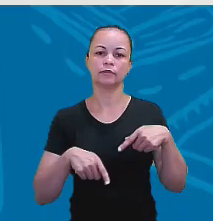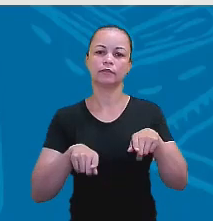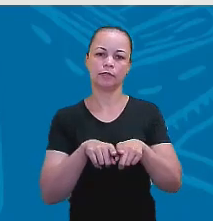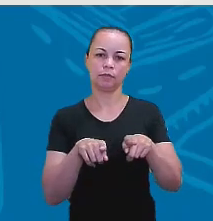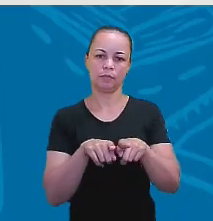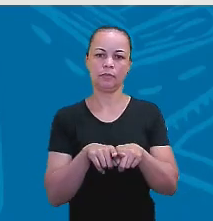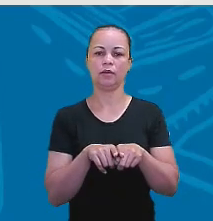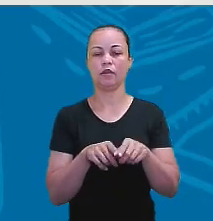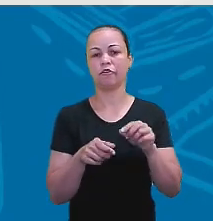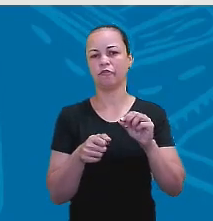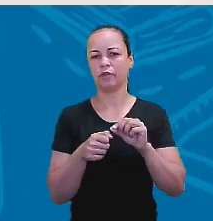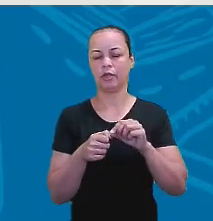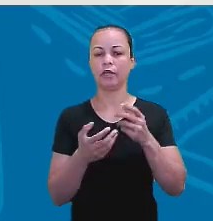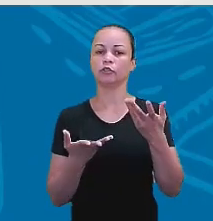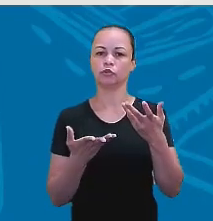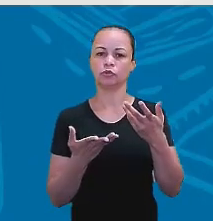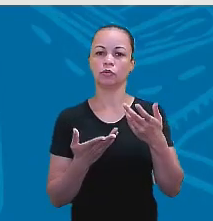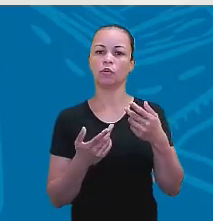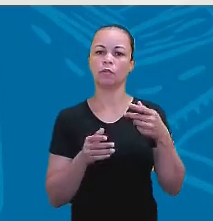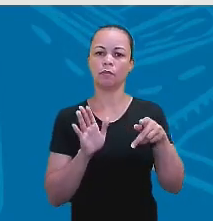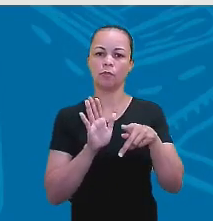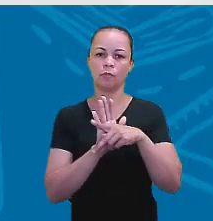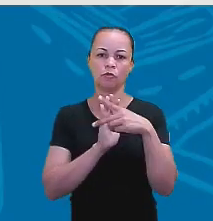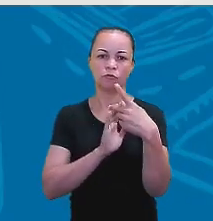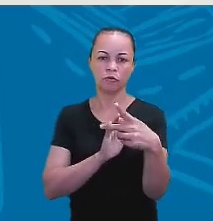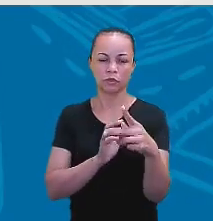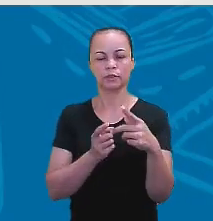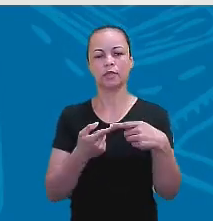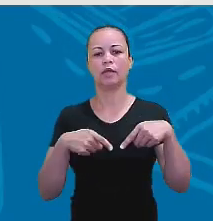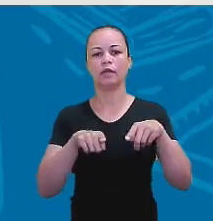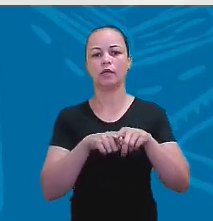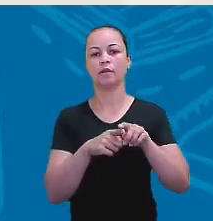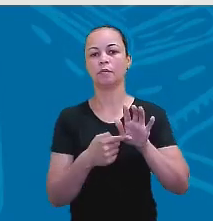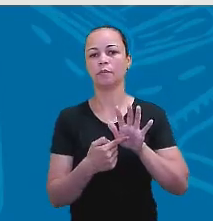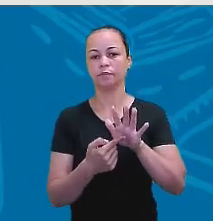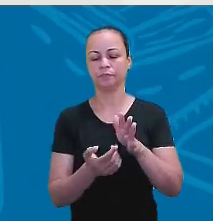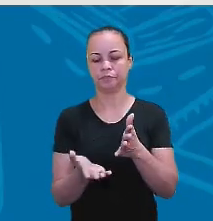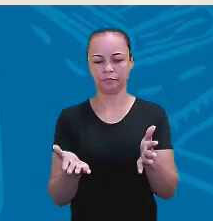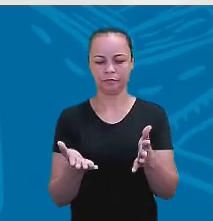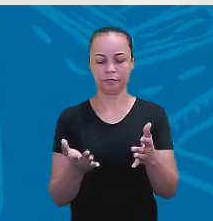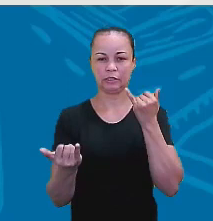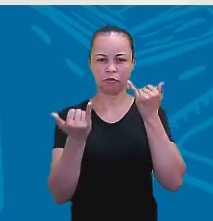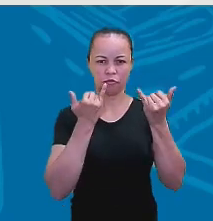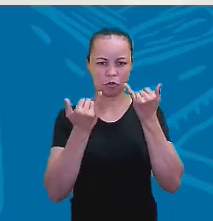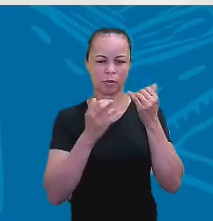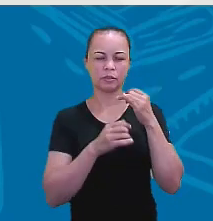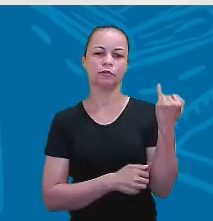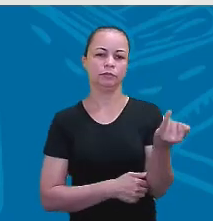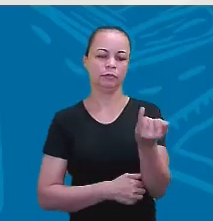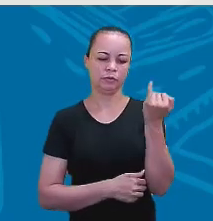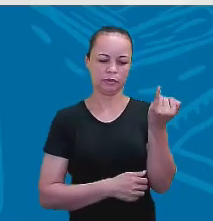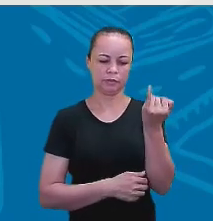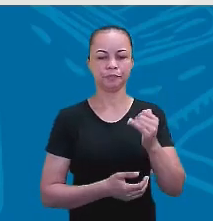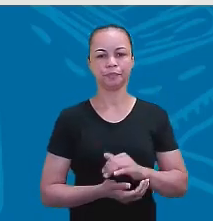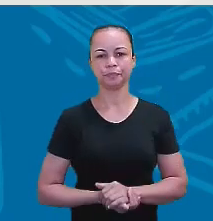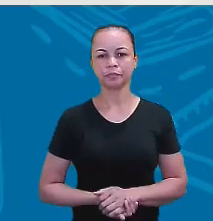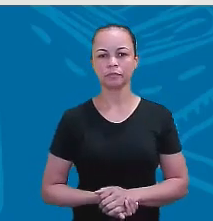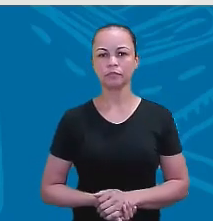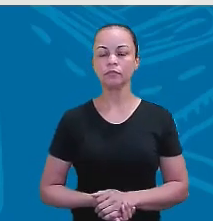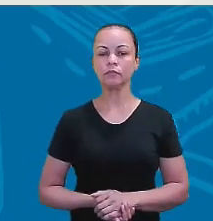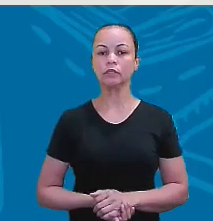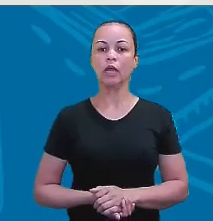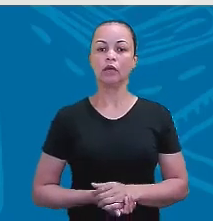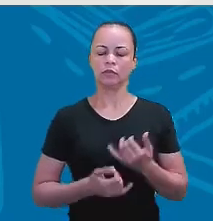você e para você. Então, guarda essa informação, porque com certeza faz diferença. Porque essa mobilização de energia, gente, só tem sentido se